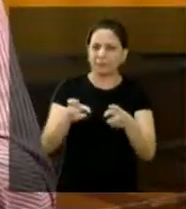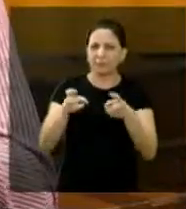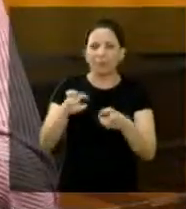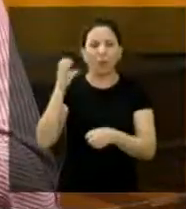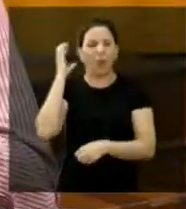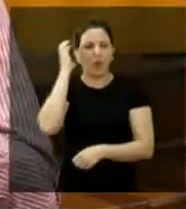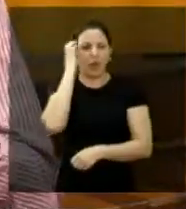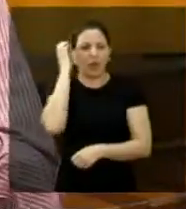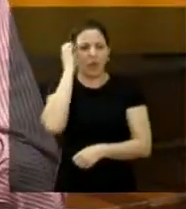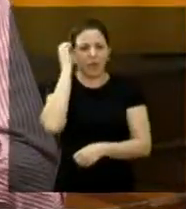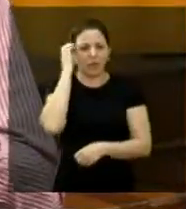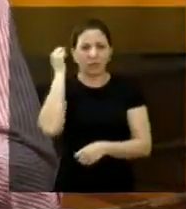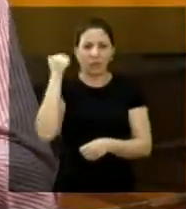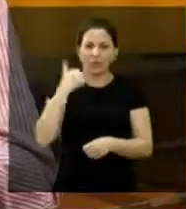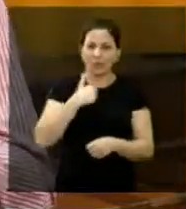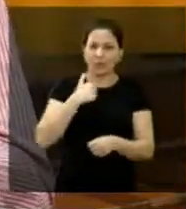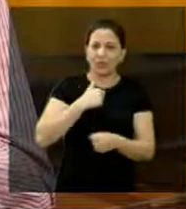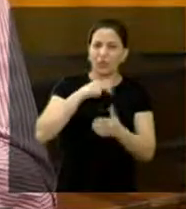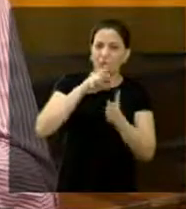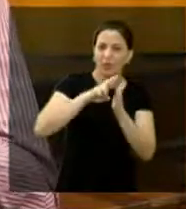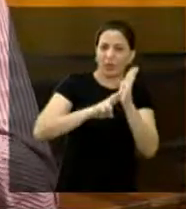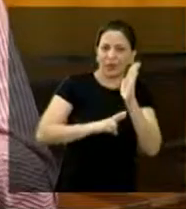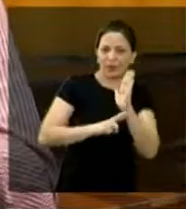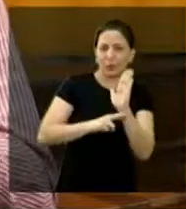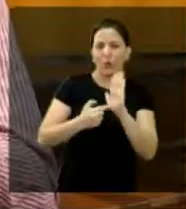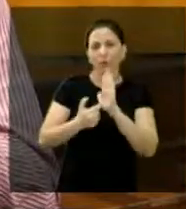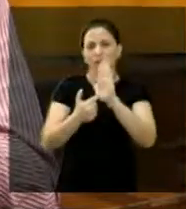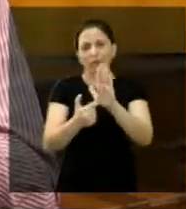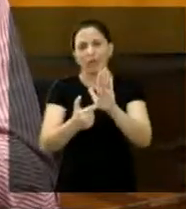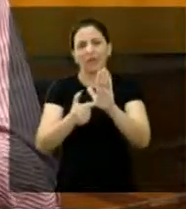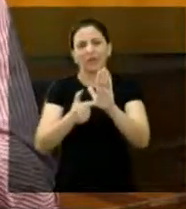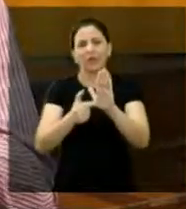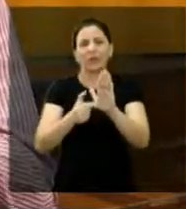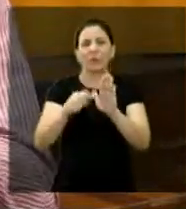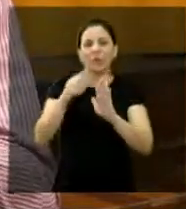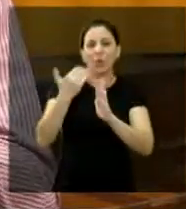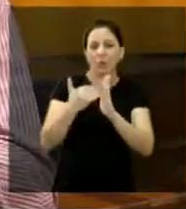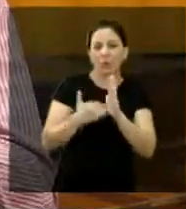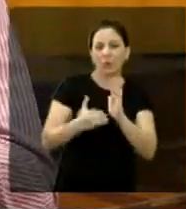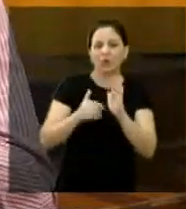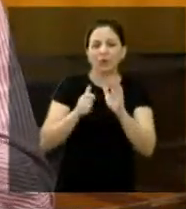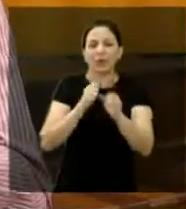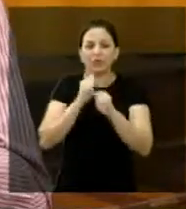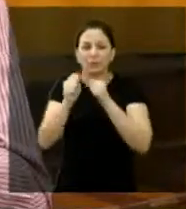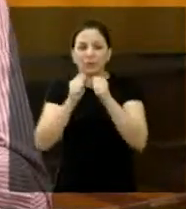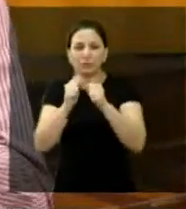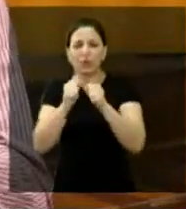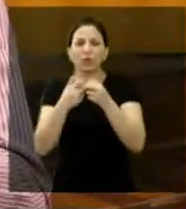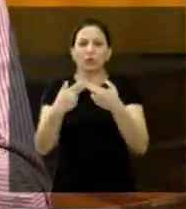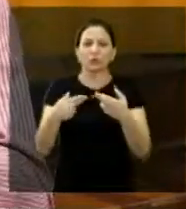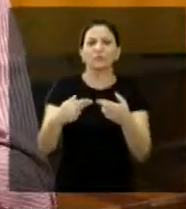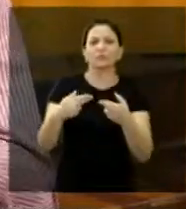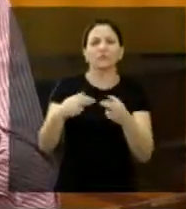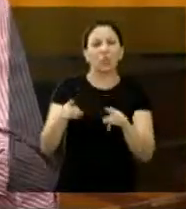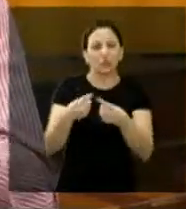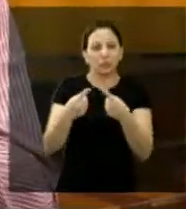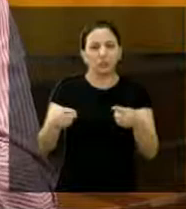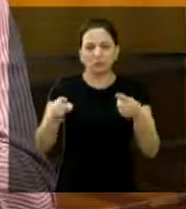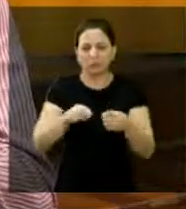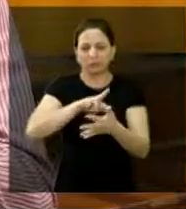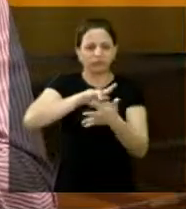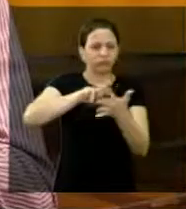rádio. Eu era redator, eu apresentava o programa de esportes, era repórter esportivo, fazia programa de sertanejo, programa musical,